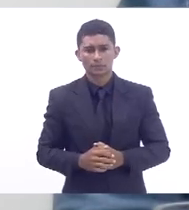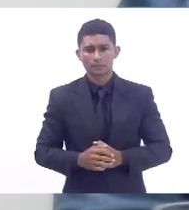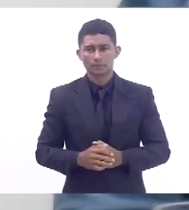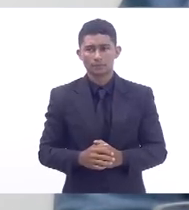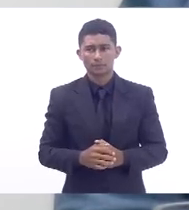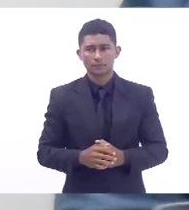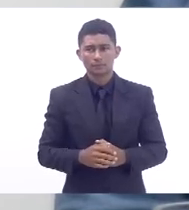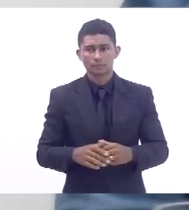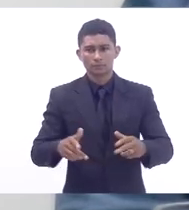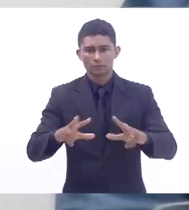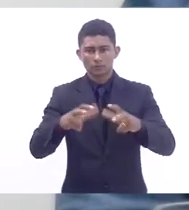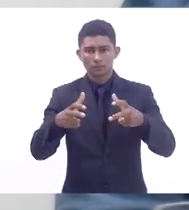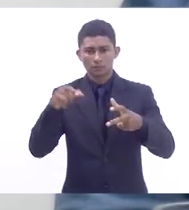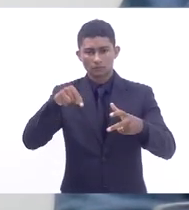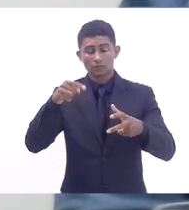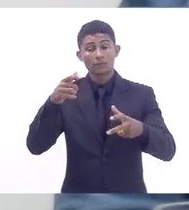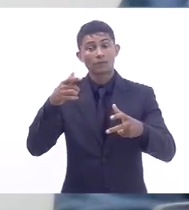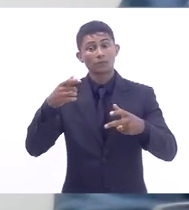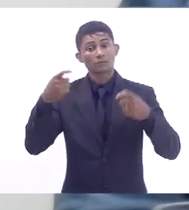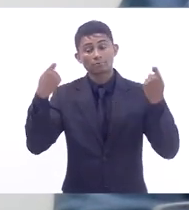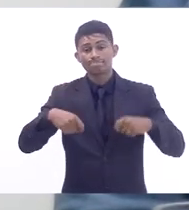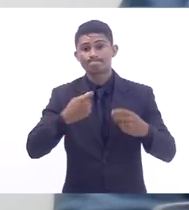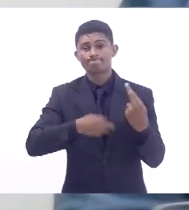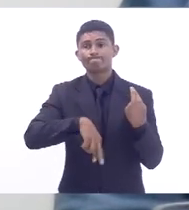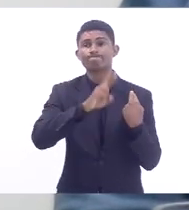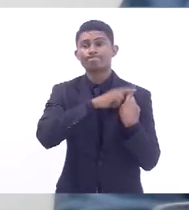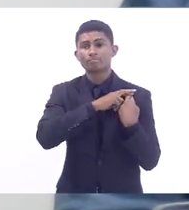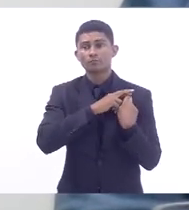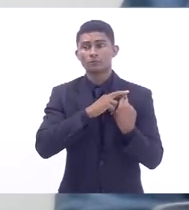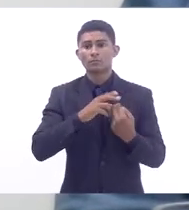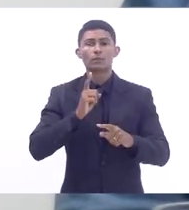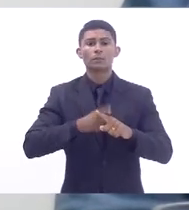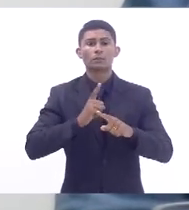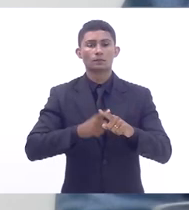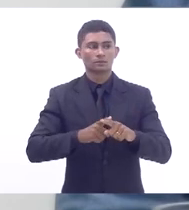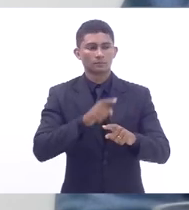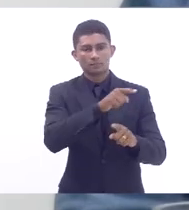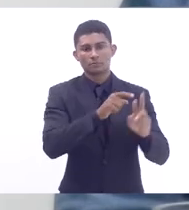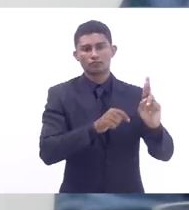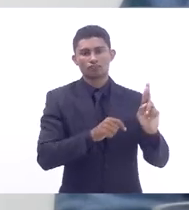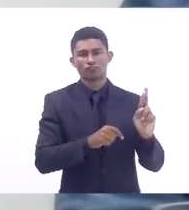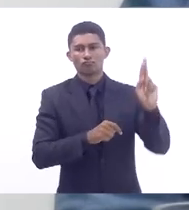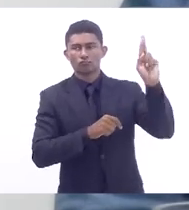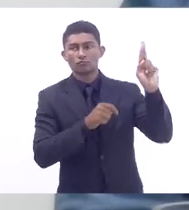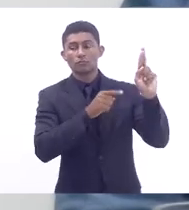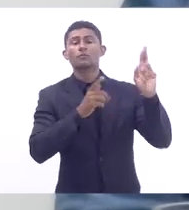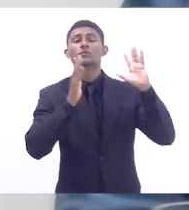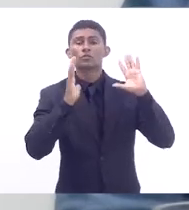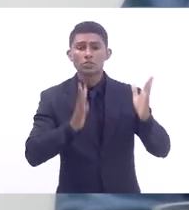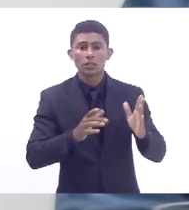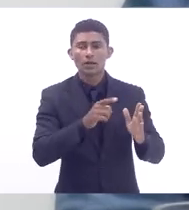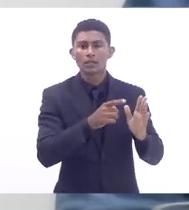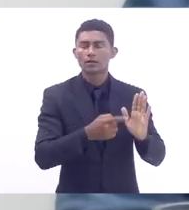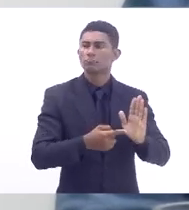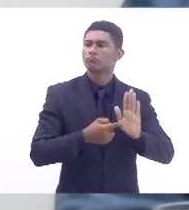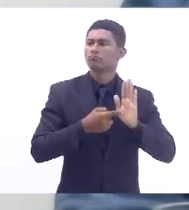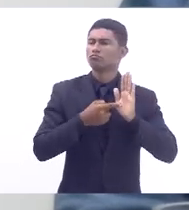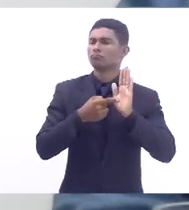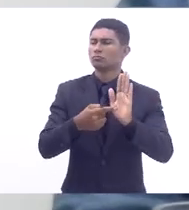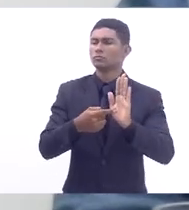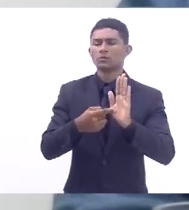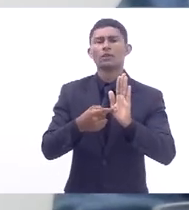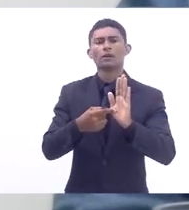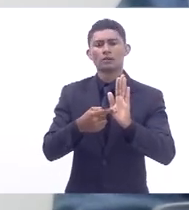essa comissão deve ter um papel de resposta de responsabilidade uma vez que o nosso próprio reitor já mostrou todas as condições e